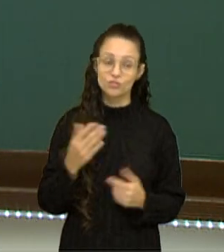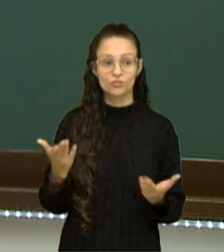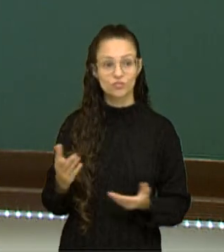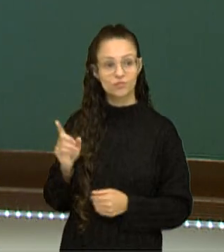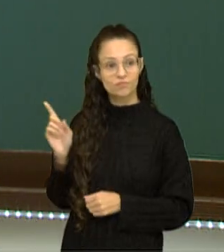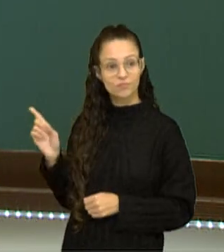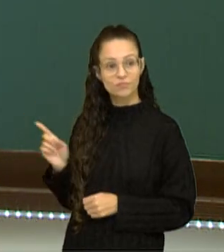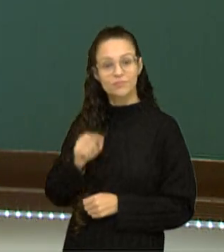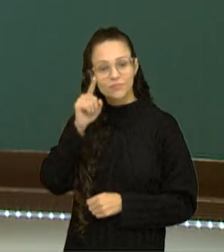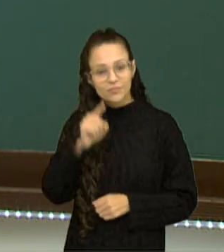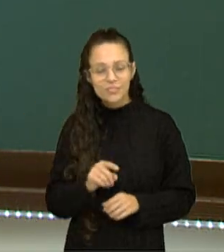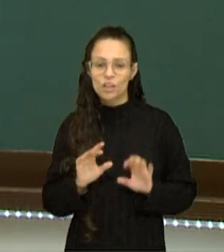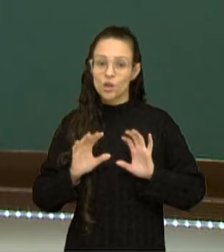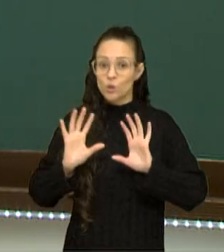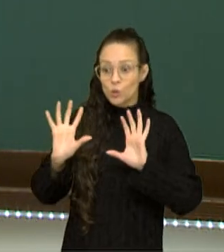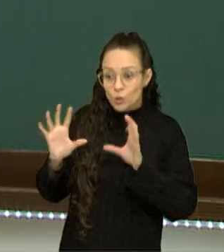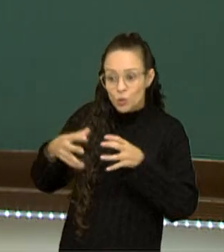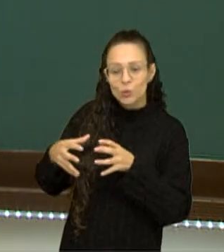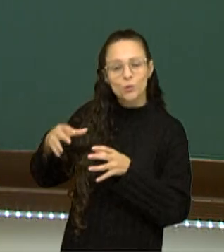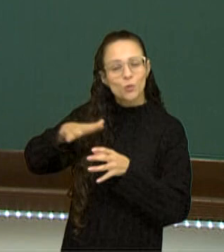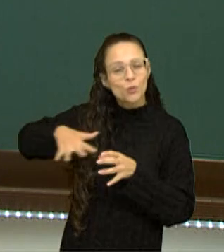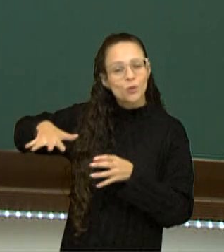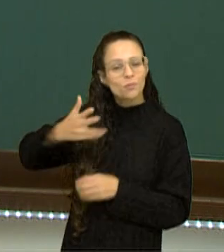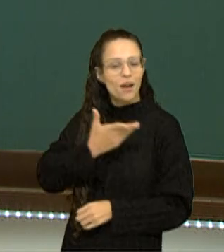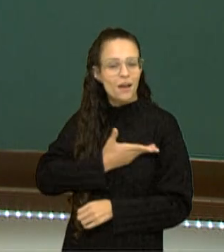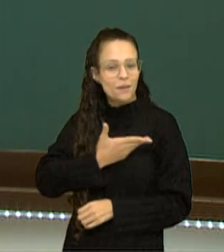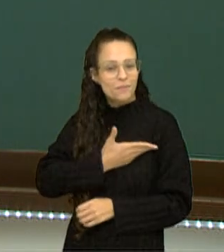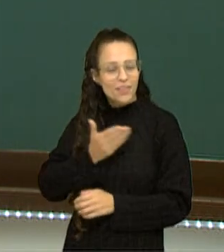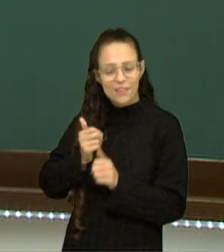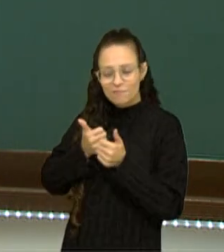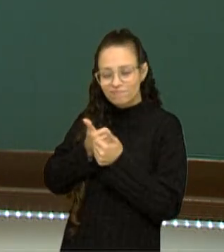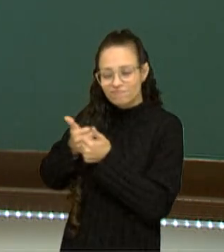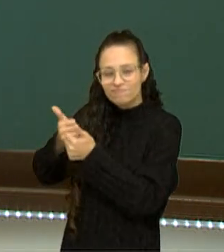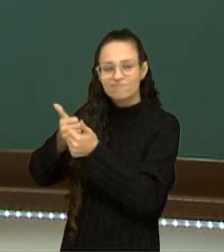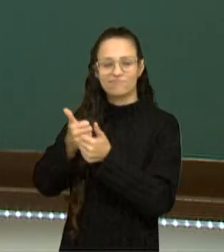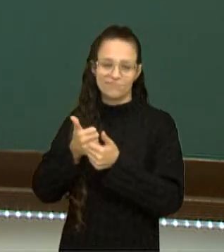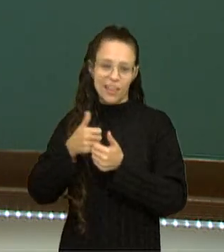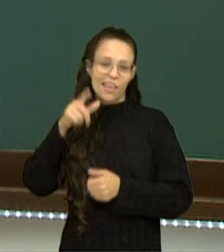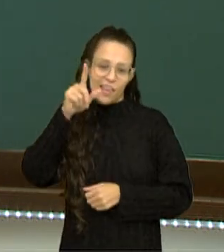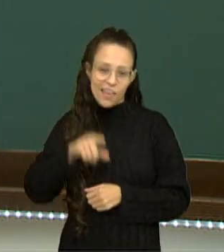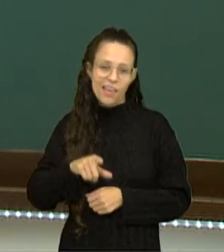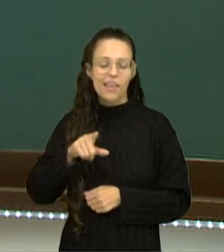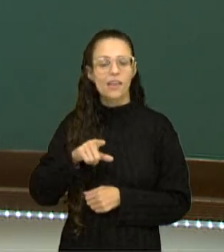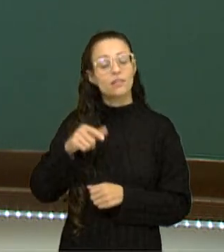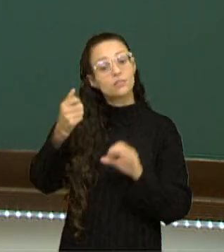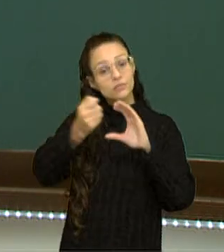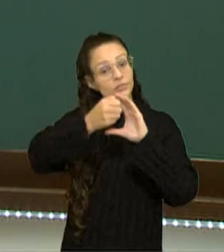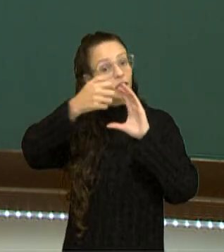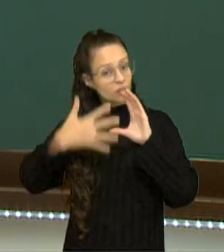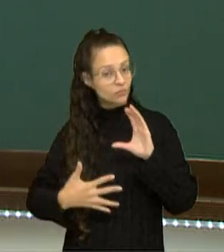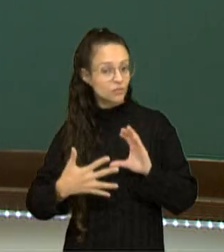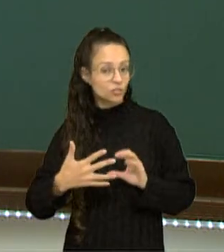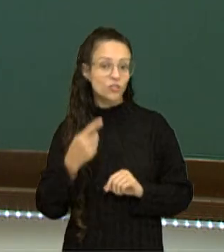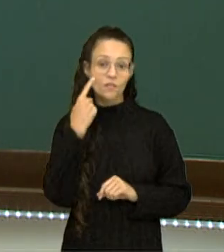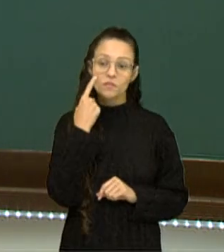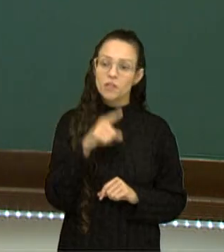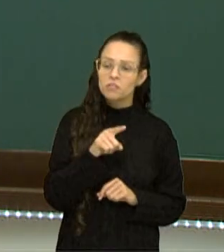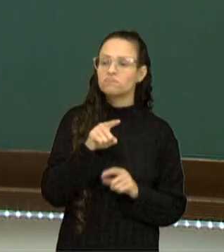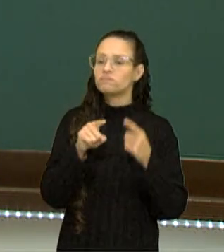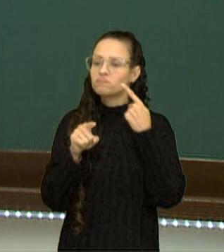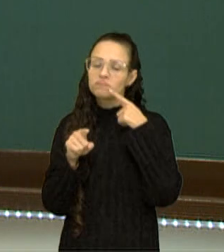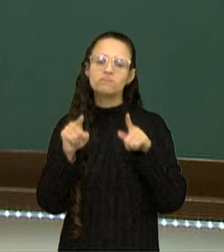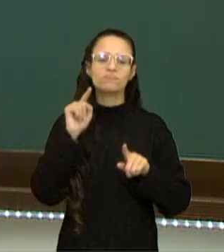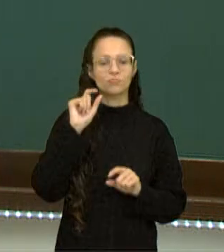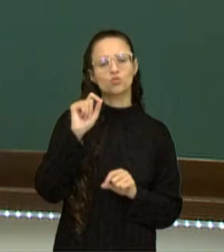essa questão de formar um grupo de amigos mais próximos. Então, são algumas características que a gente vê em